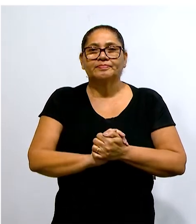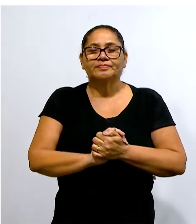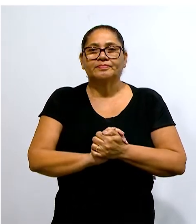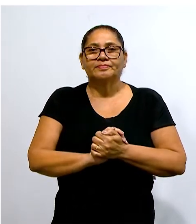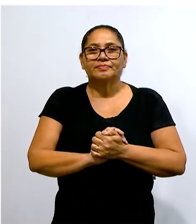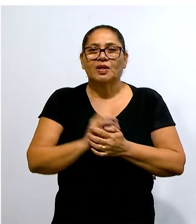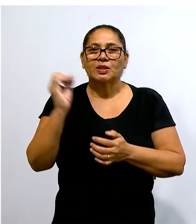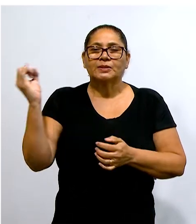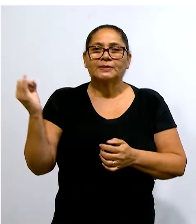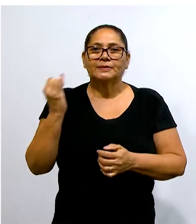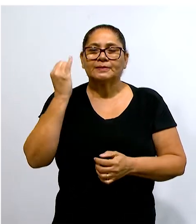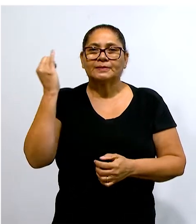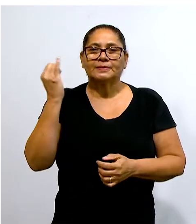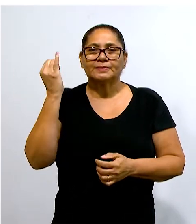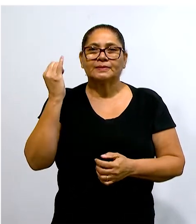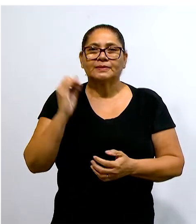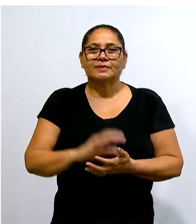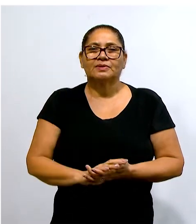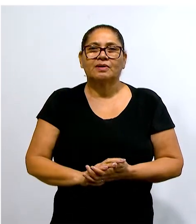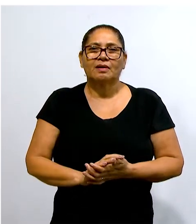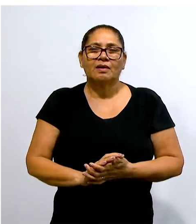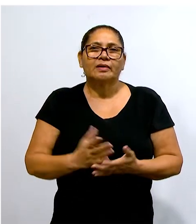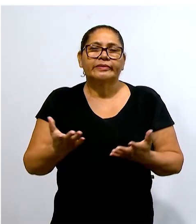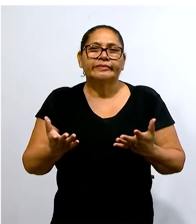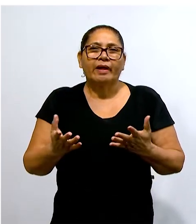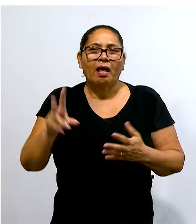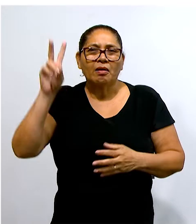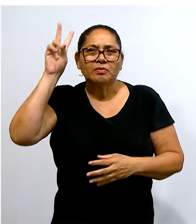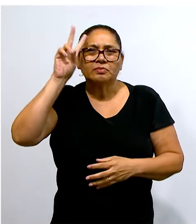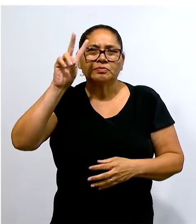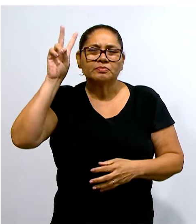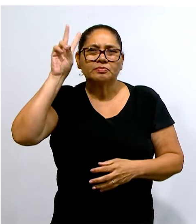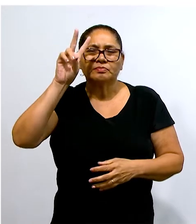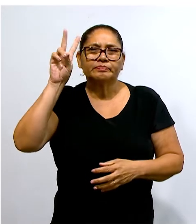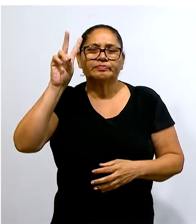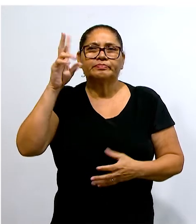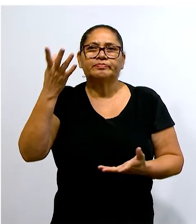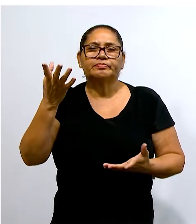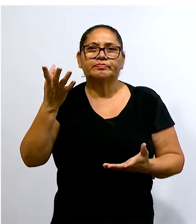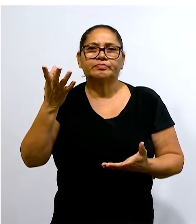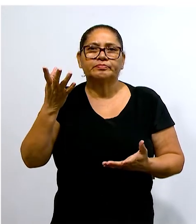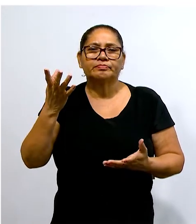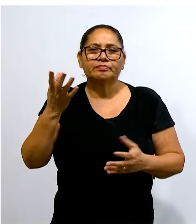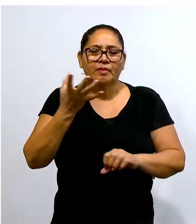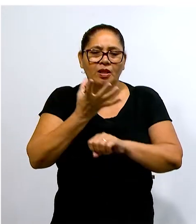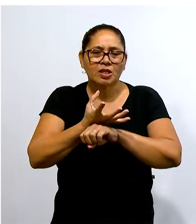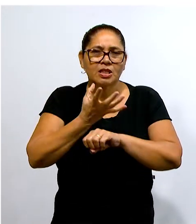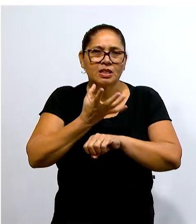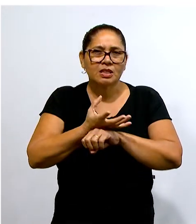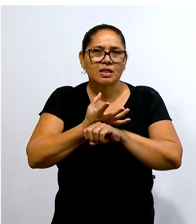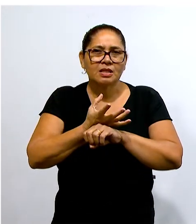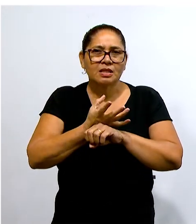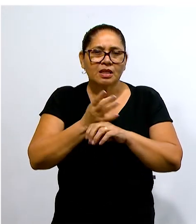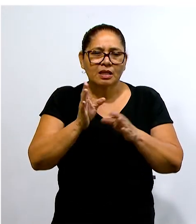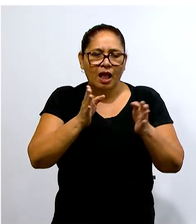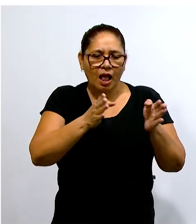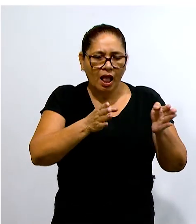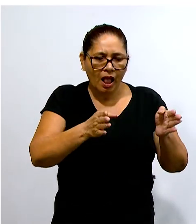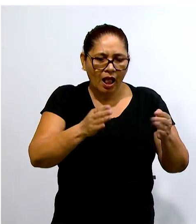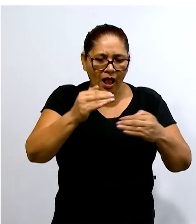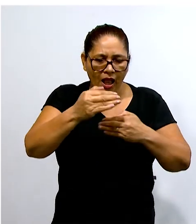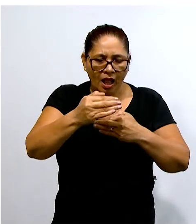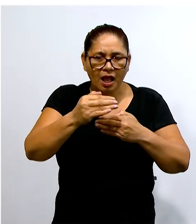Isso é importantíssimo. Ao longo da história, os conteúdos foram alocados, né, em disciplinas, em caixinhas, né, sobretudo